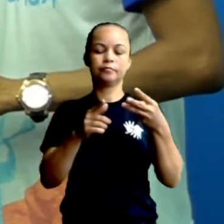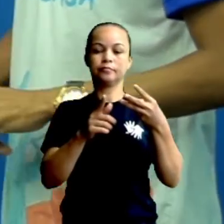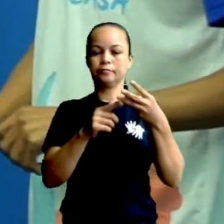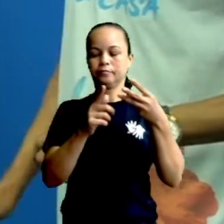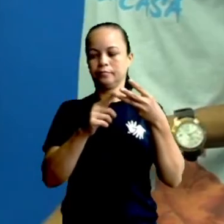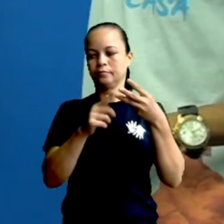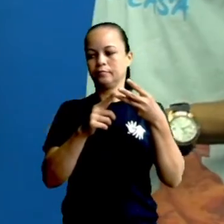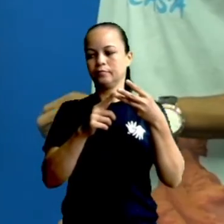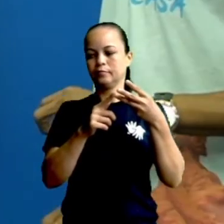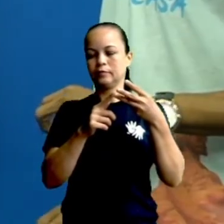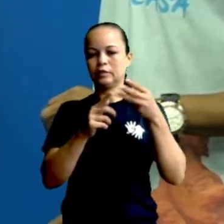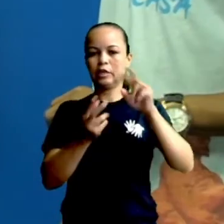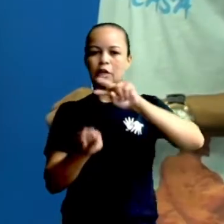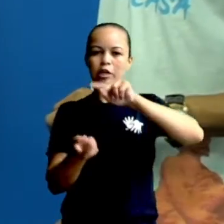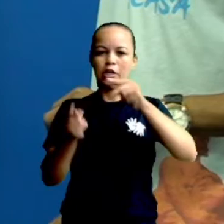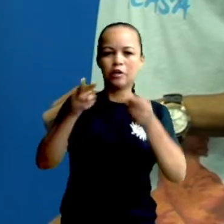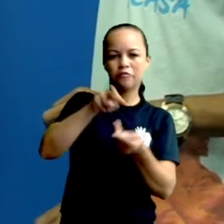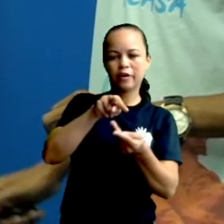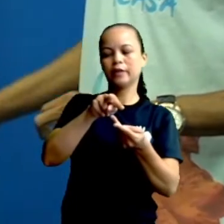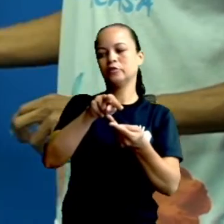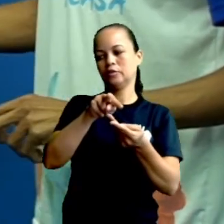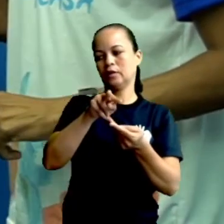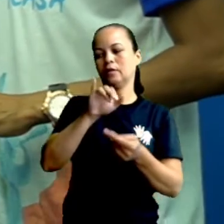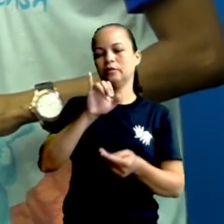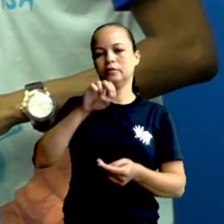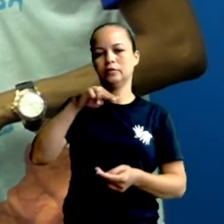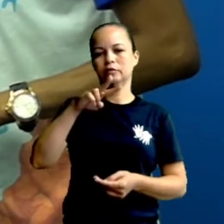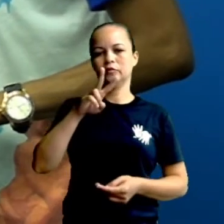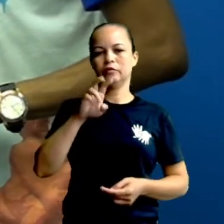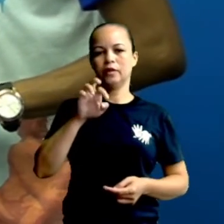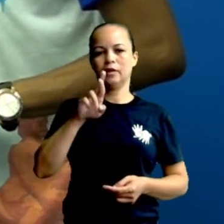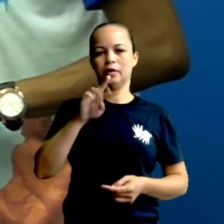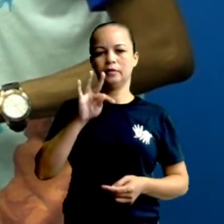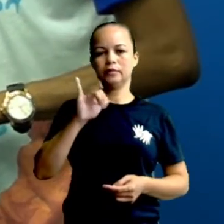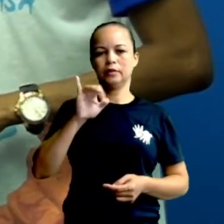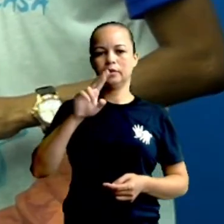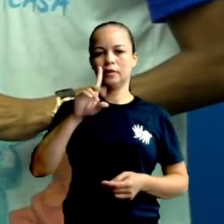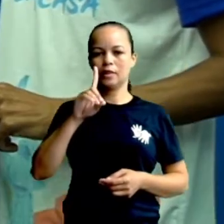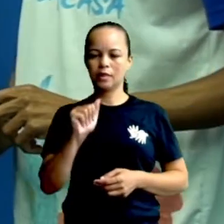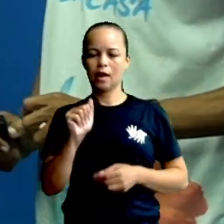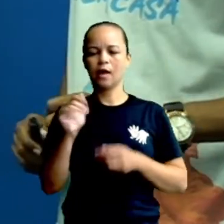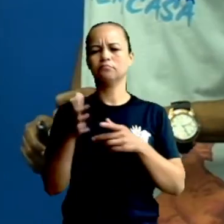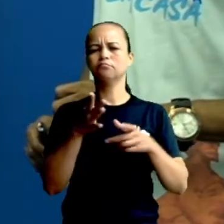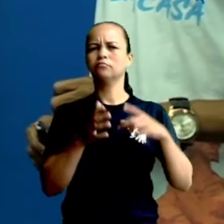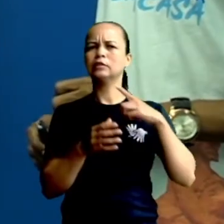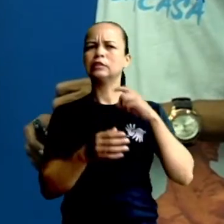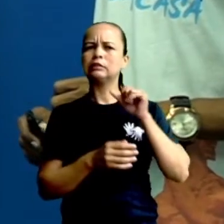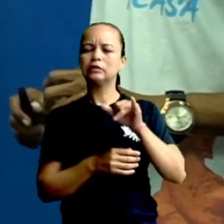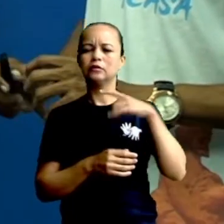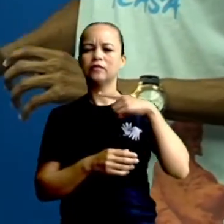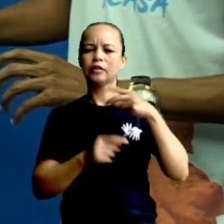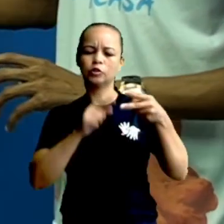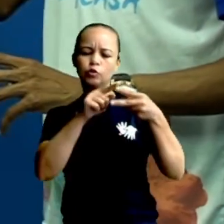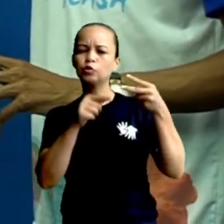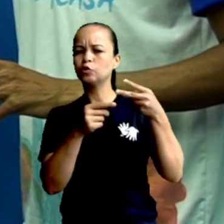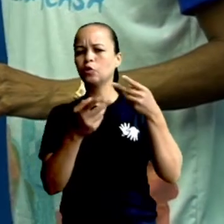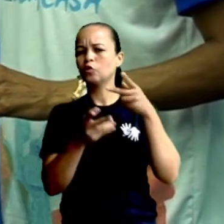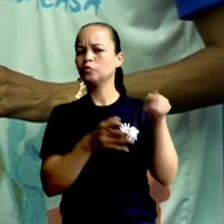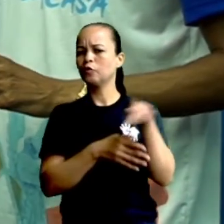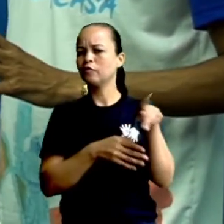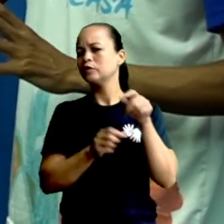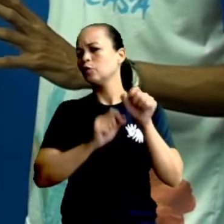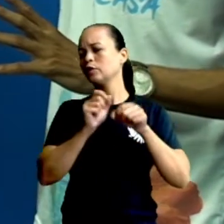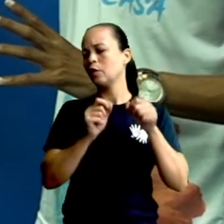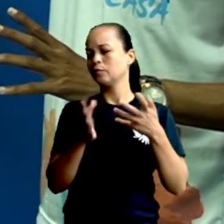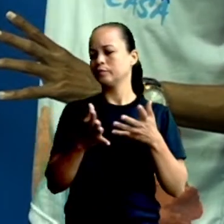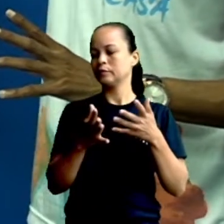E invertida, tá bom? Ô, professor, mas se tivesse entre o foco e o vértice, o objeto, a imagem